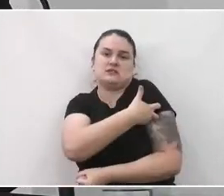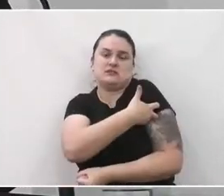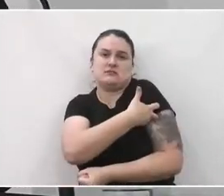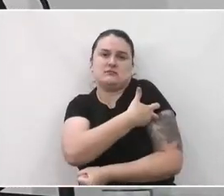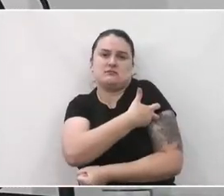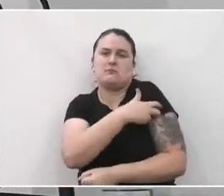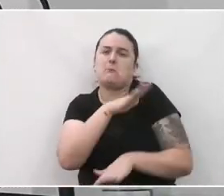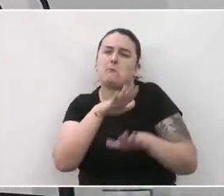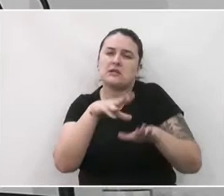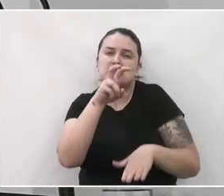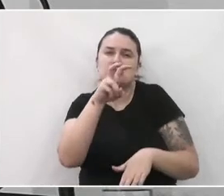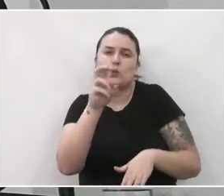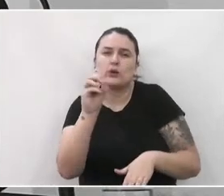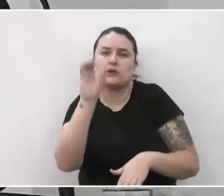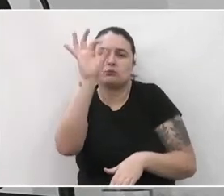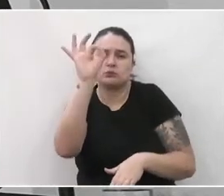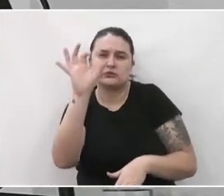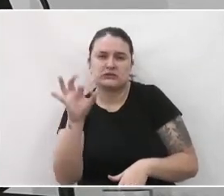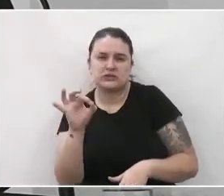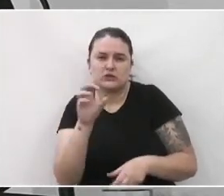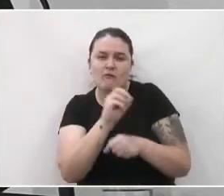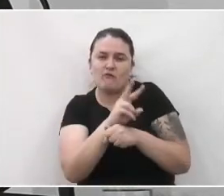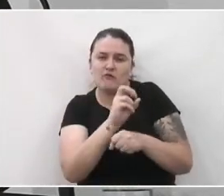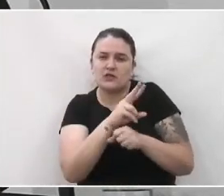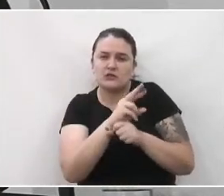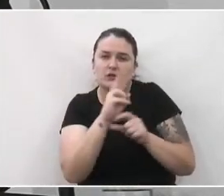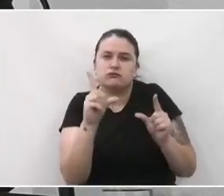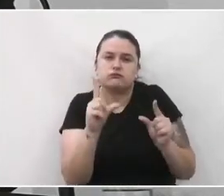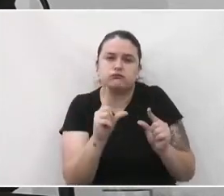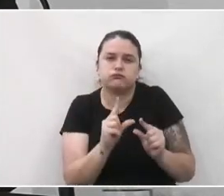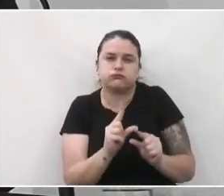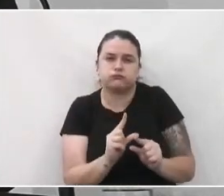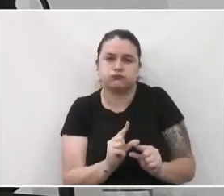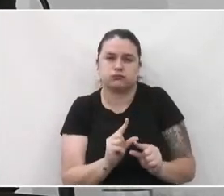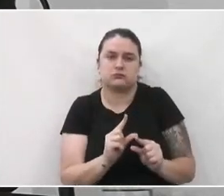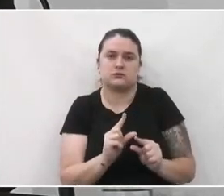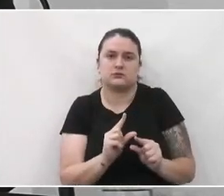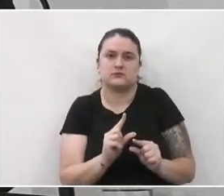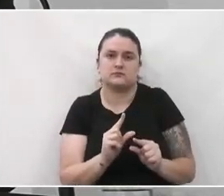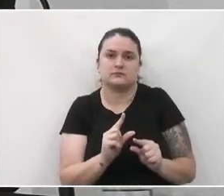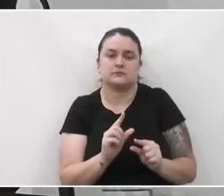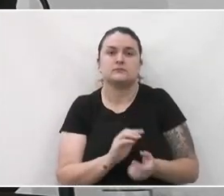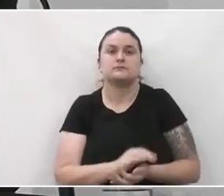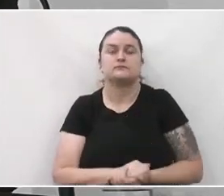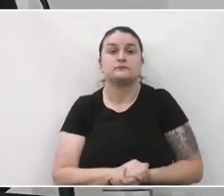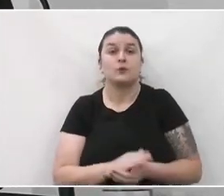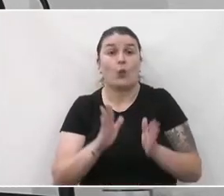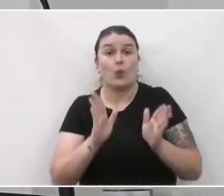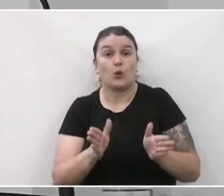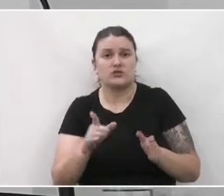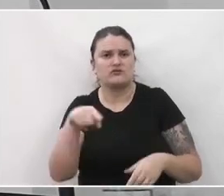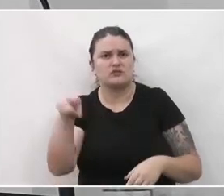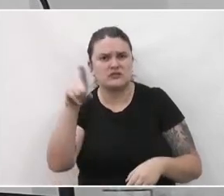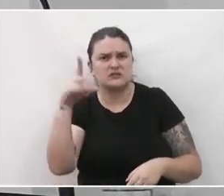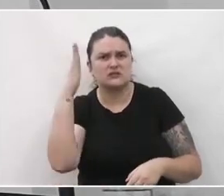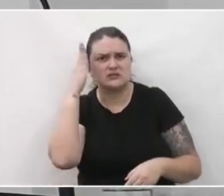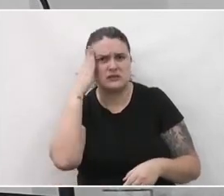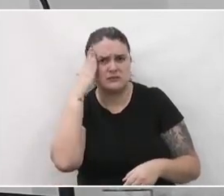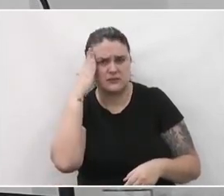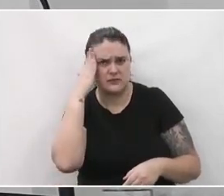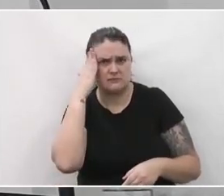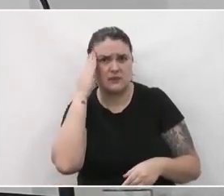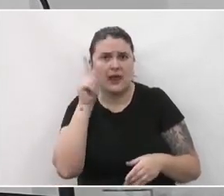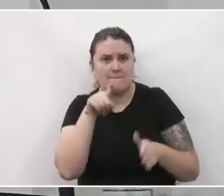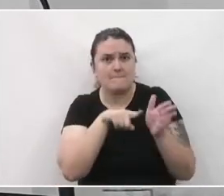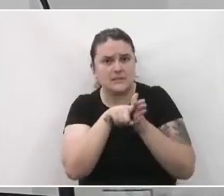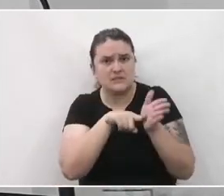menos 50% dessa transmissibilidade, né? Hoje, para vocês terem ideia, isso são dados